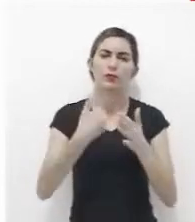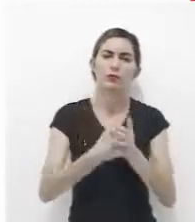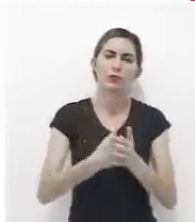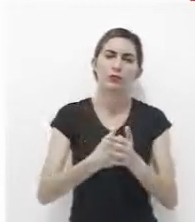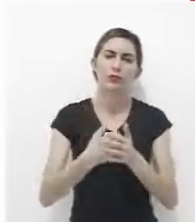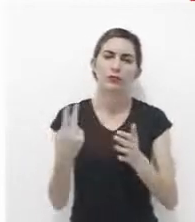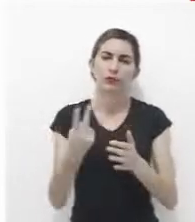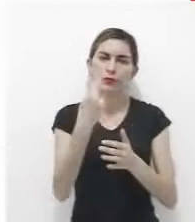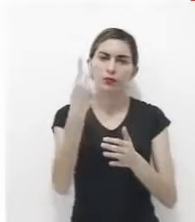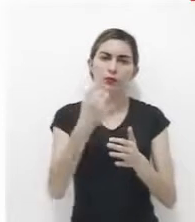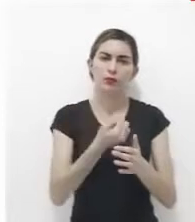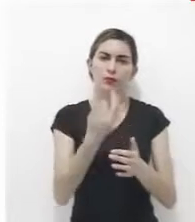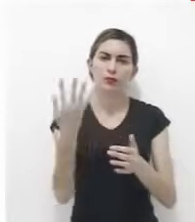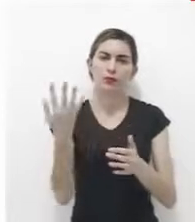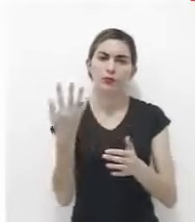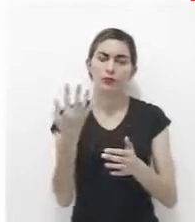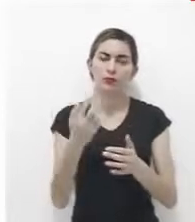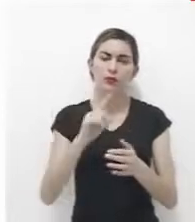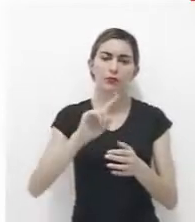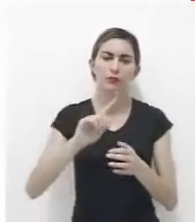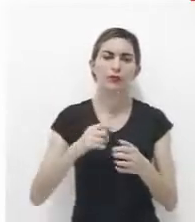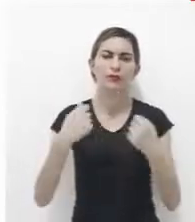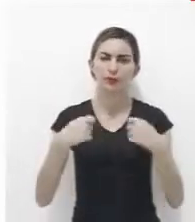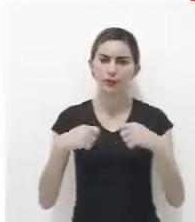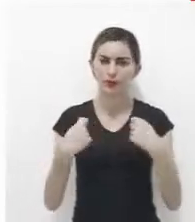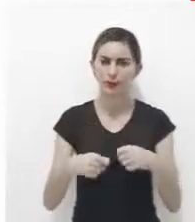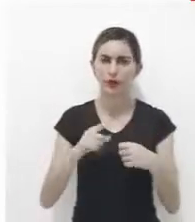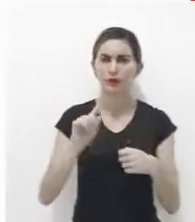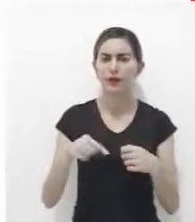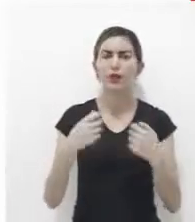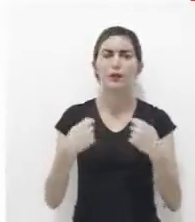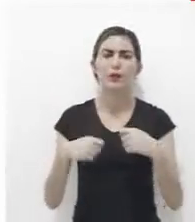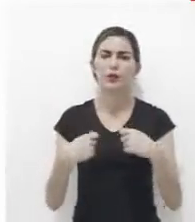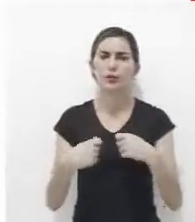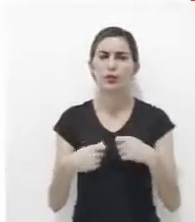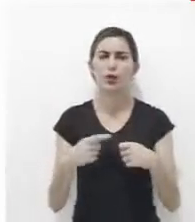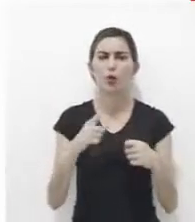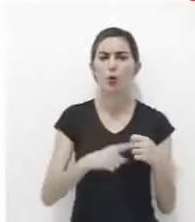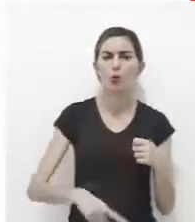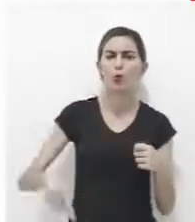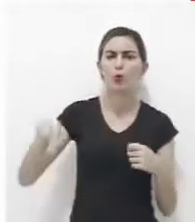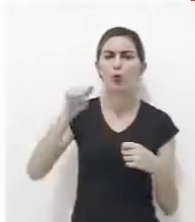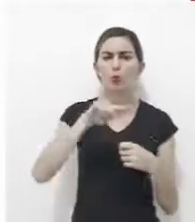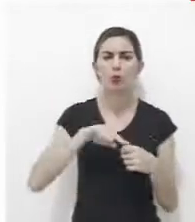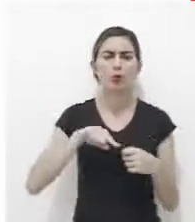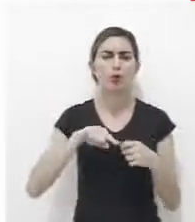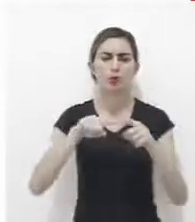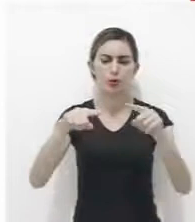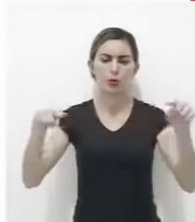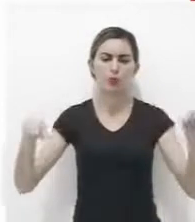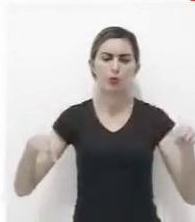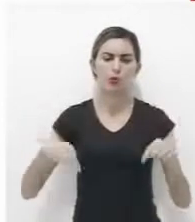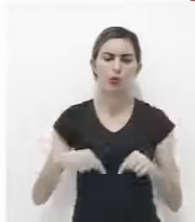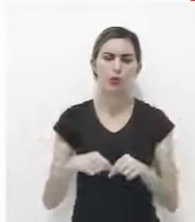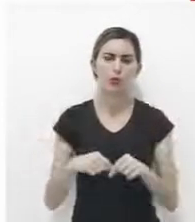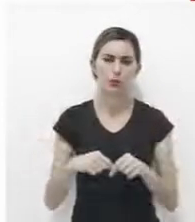valor aproximado da quantidade de rede necessária para contornar um canteiro como